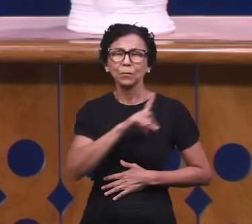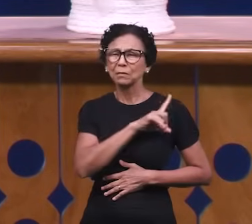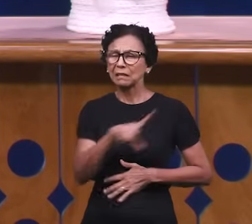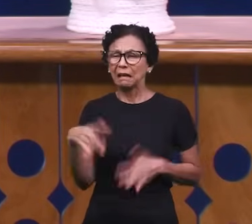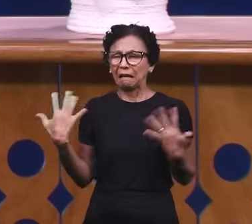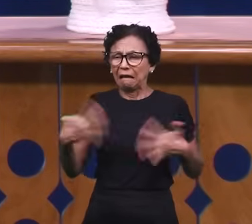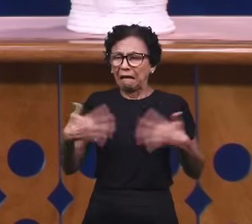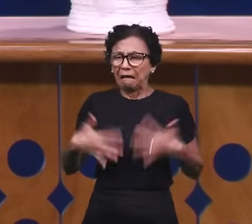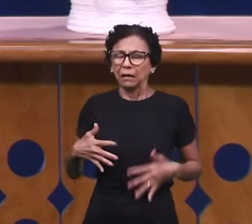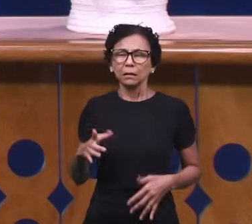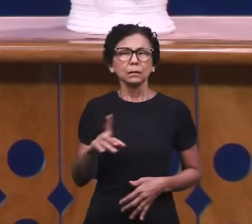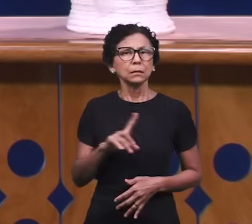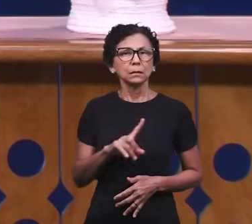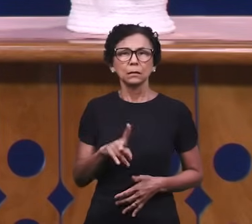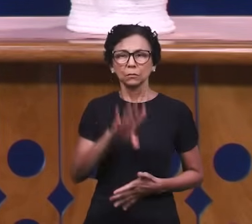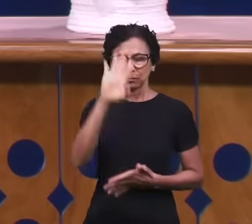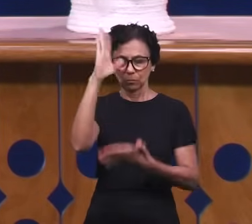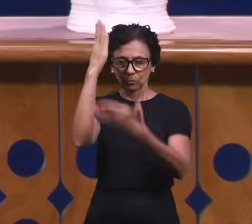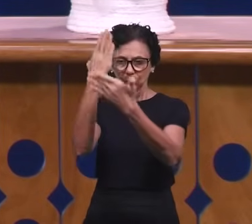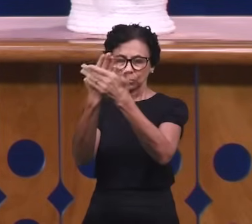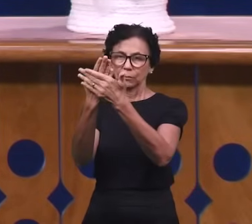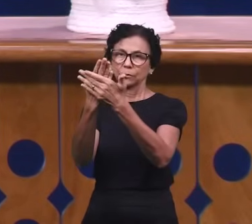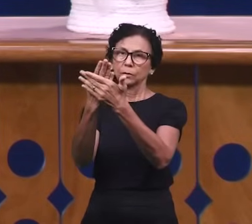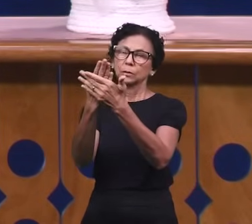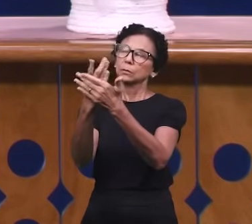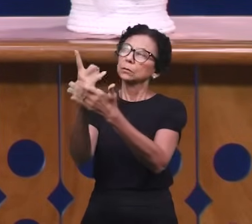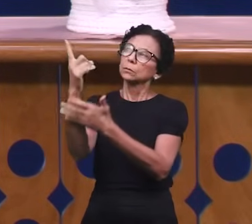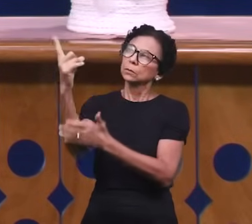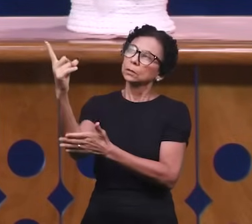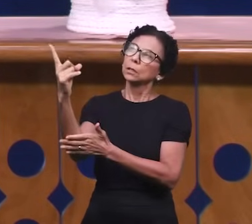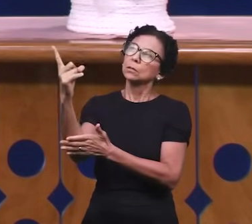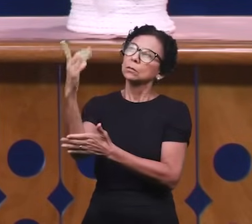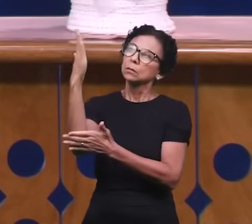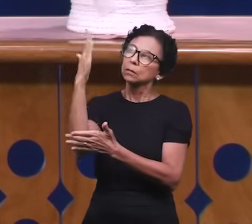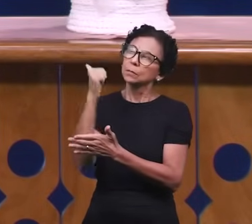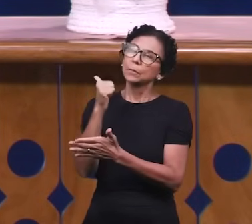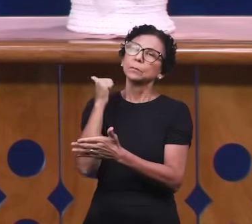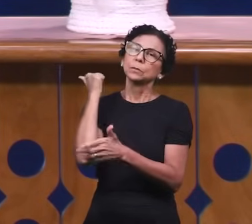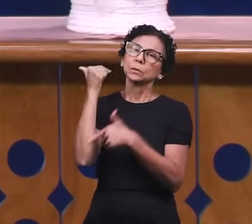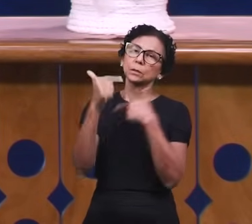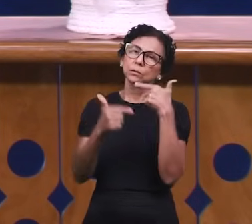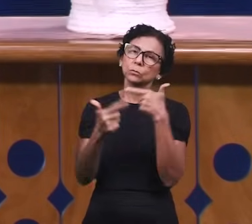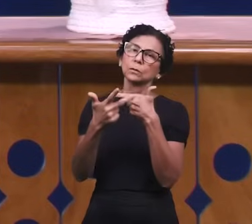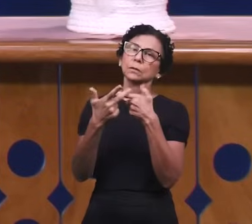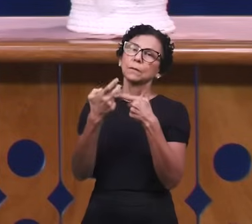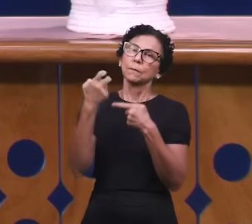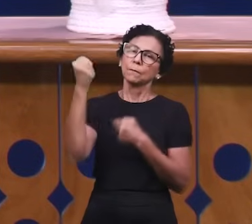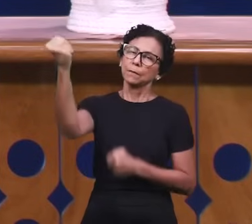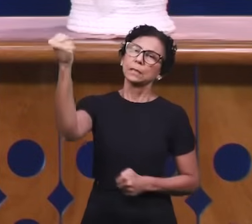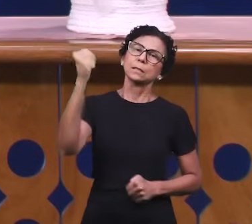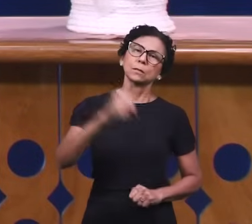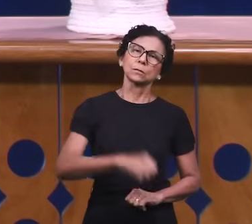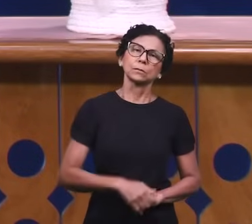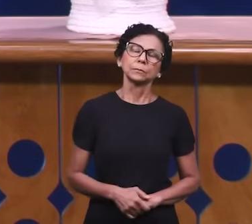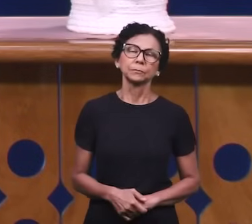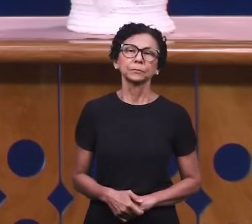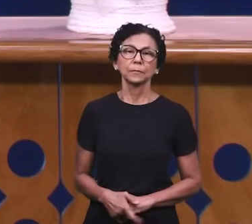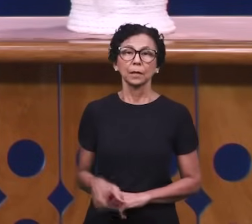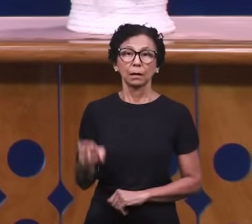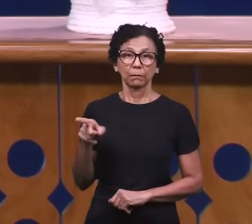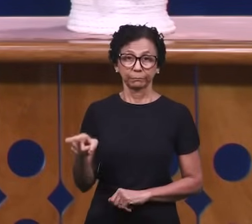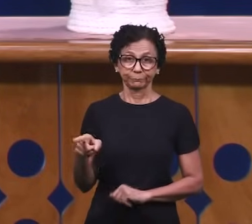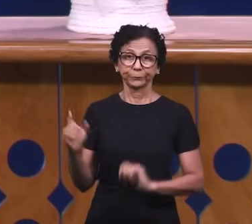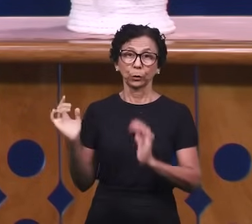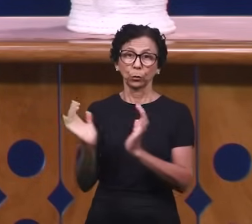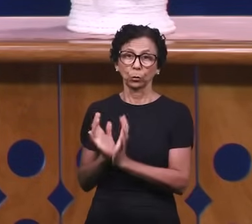desespero, nada de apavoramento. É a confiança no Deus que peleja por nós. E o texto diz o seguinte, que